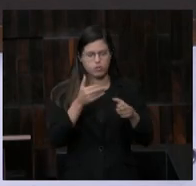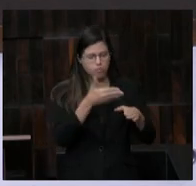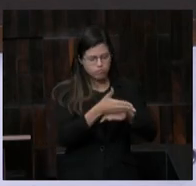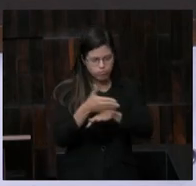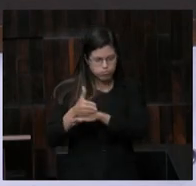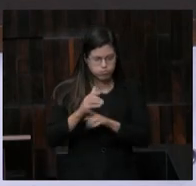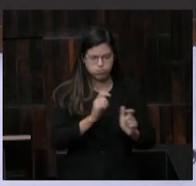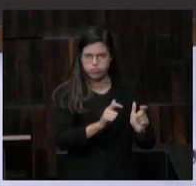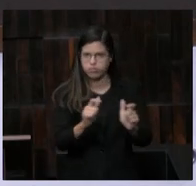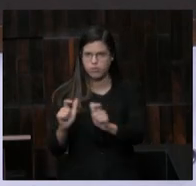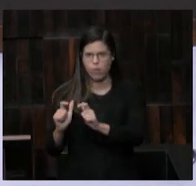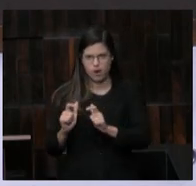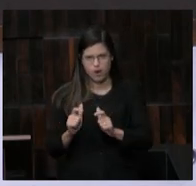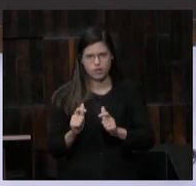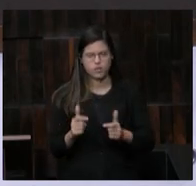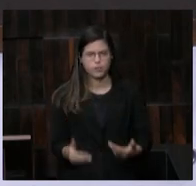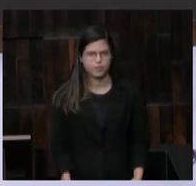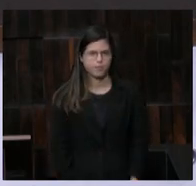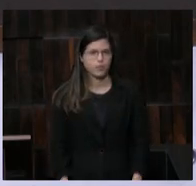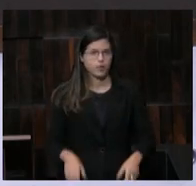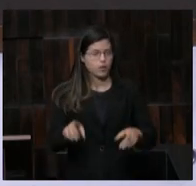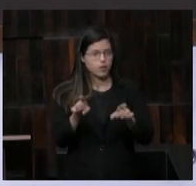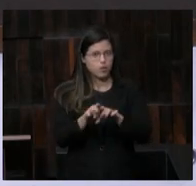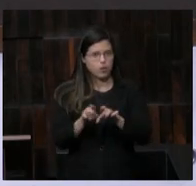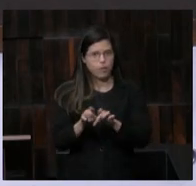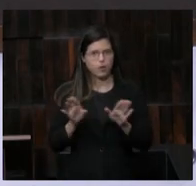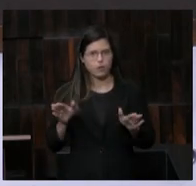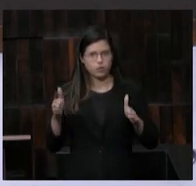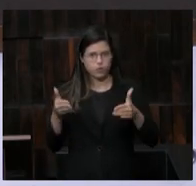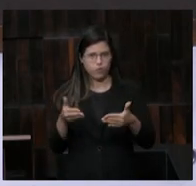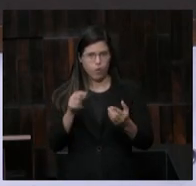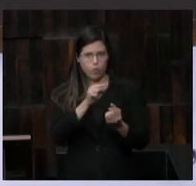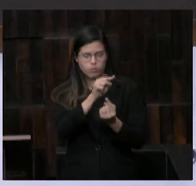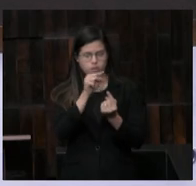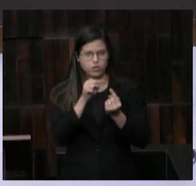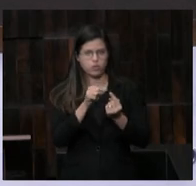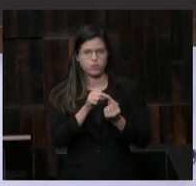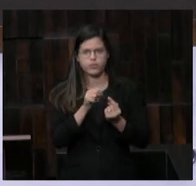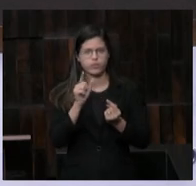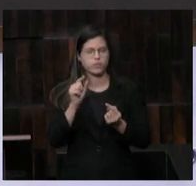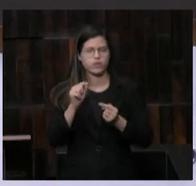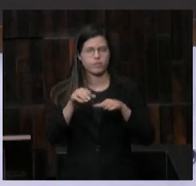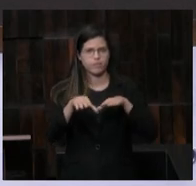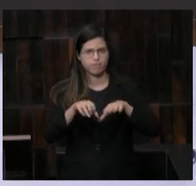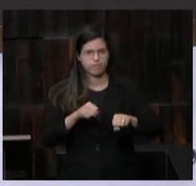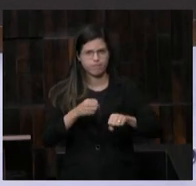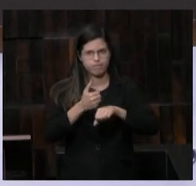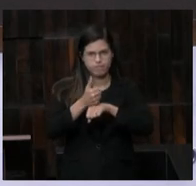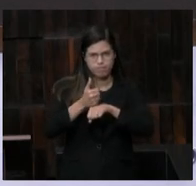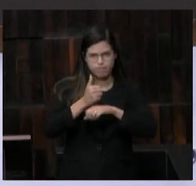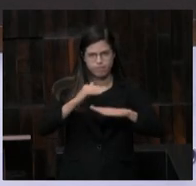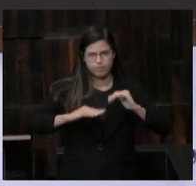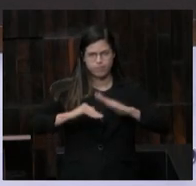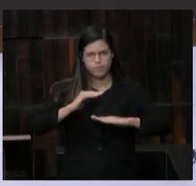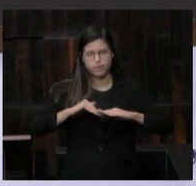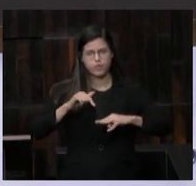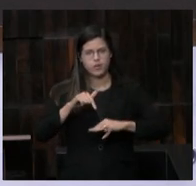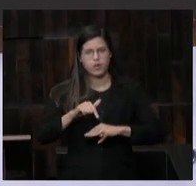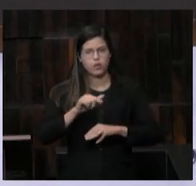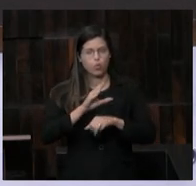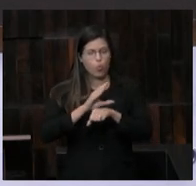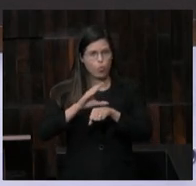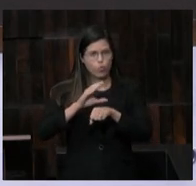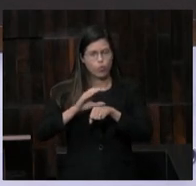espaço. E, além disso, nosso foco também é formar profissionalmente essas pessoas nos